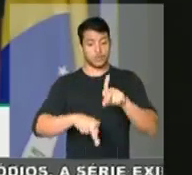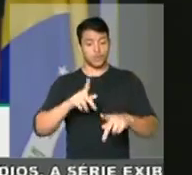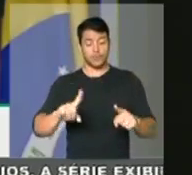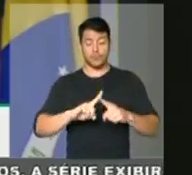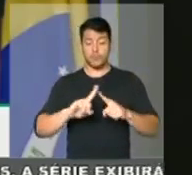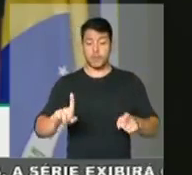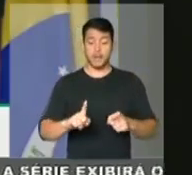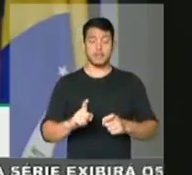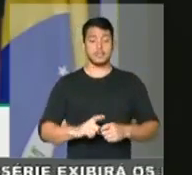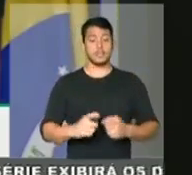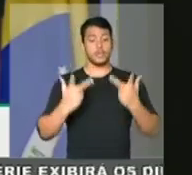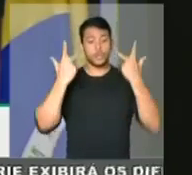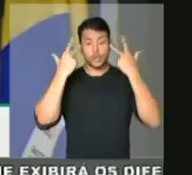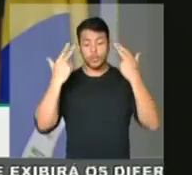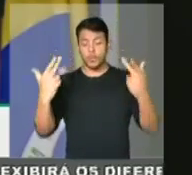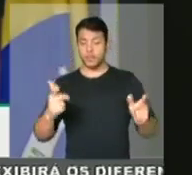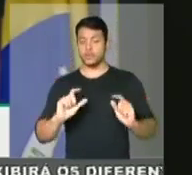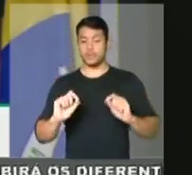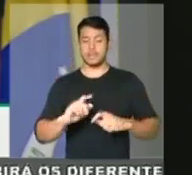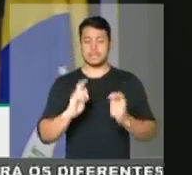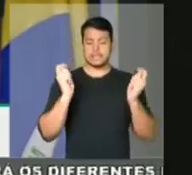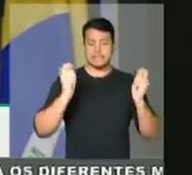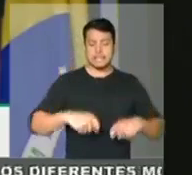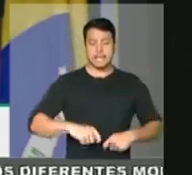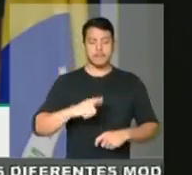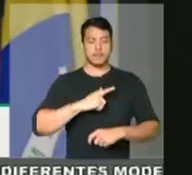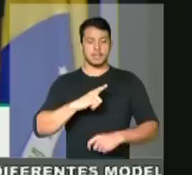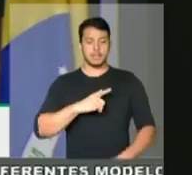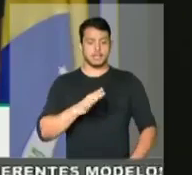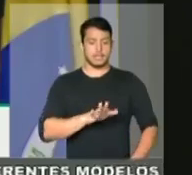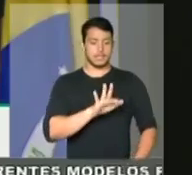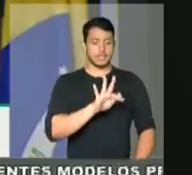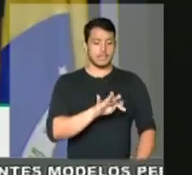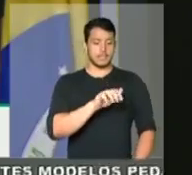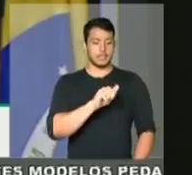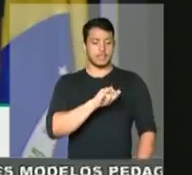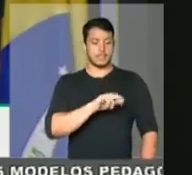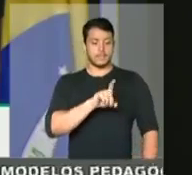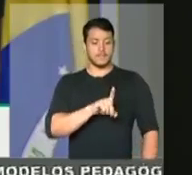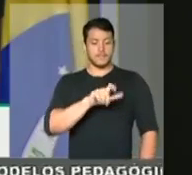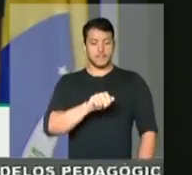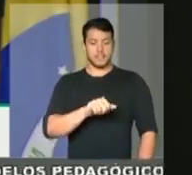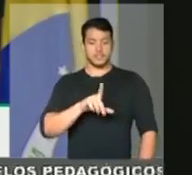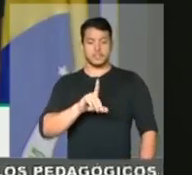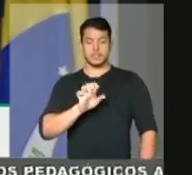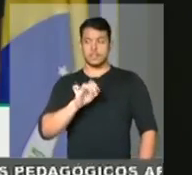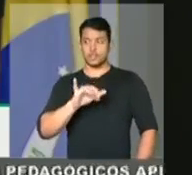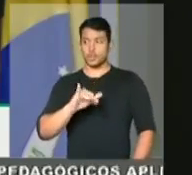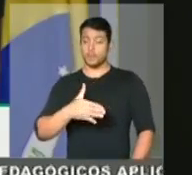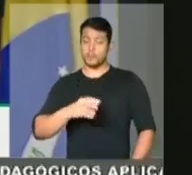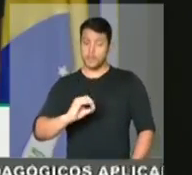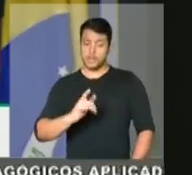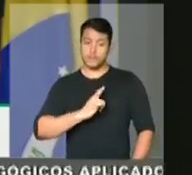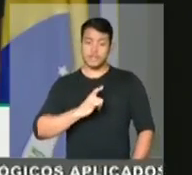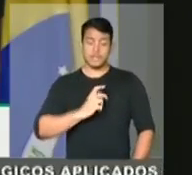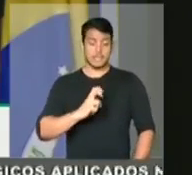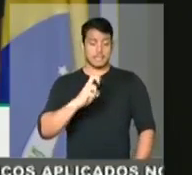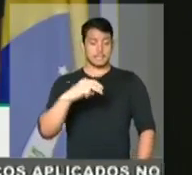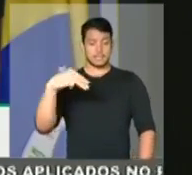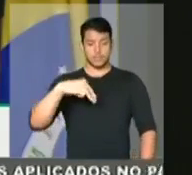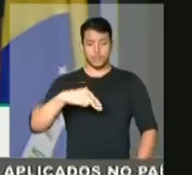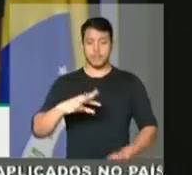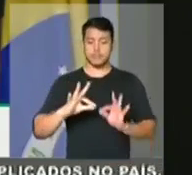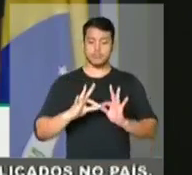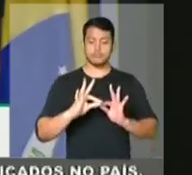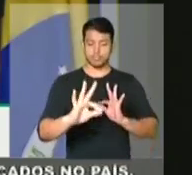maioria das vezes, é suficiente a soma de faixa de domínio com 5 metros para conceder segurança aos